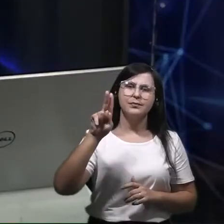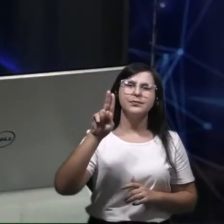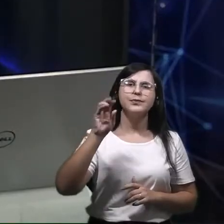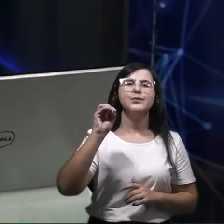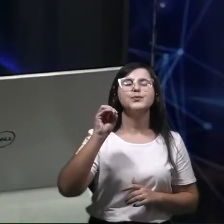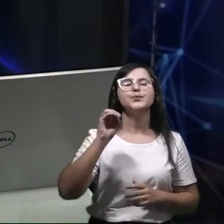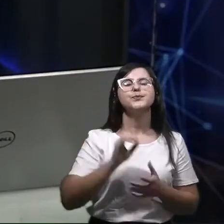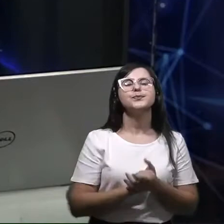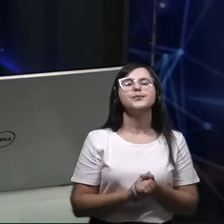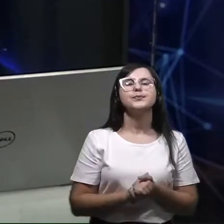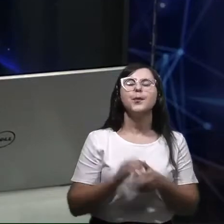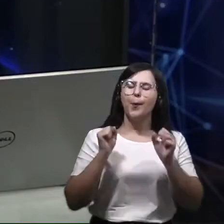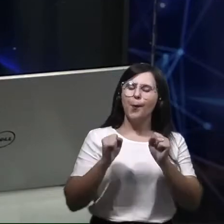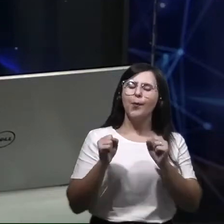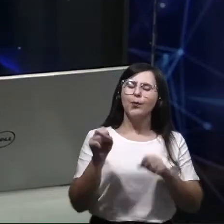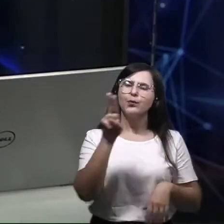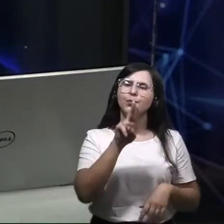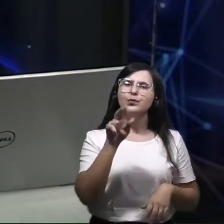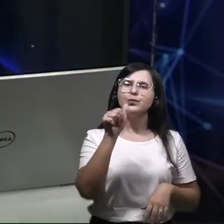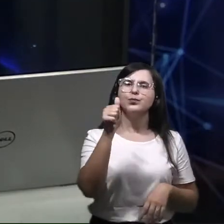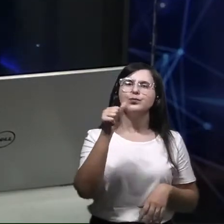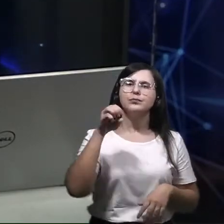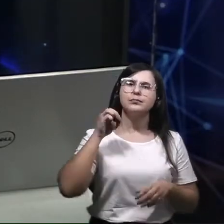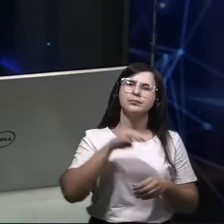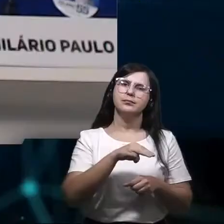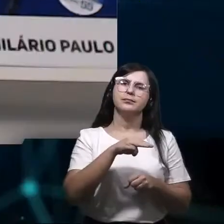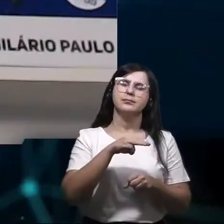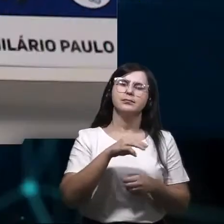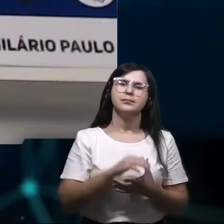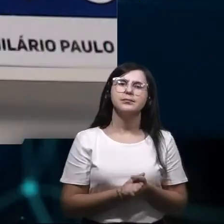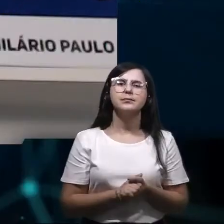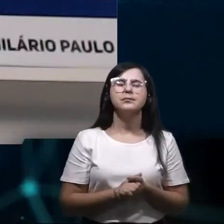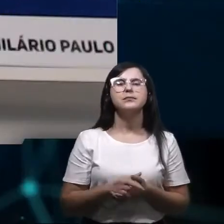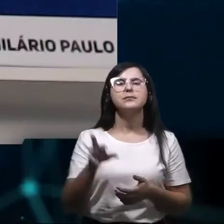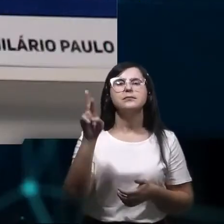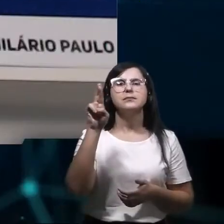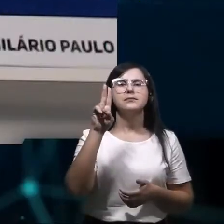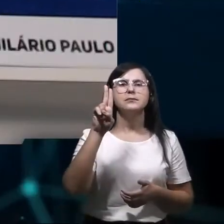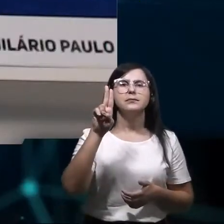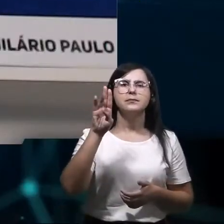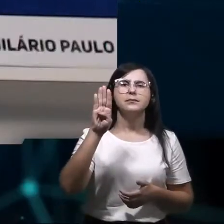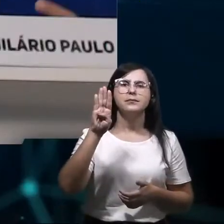de 1 minuto com o tema livre para formular a sua pergunta. Rubinho,